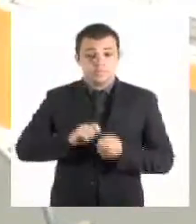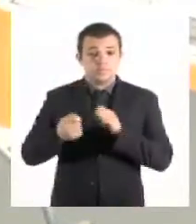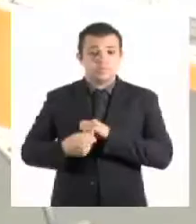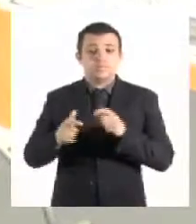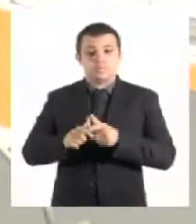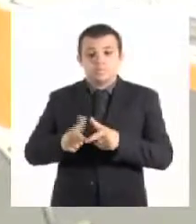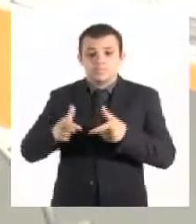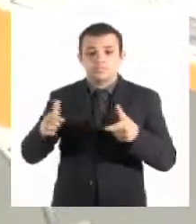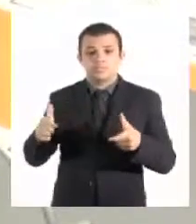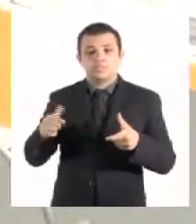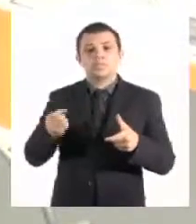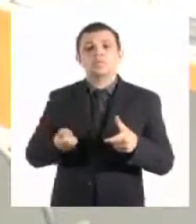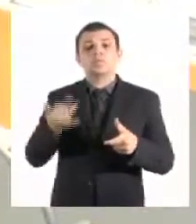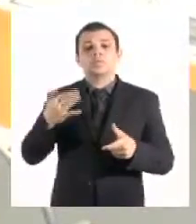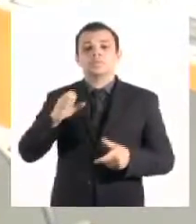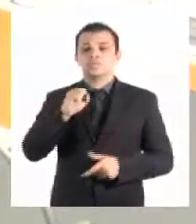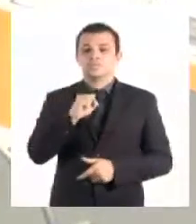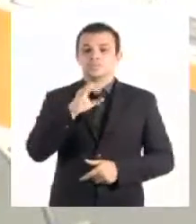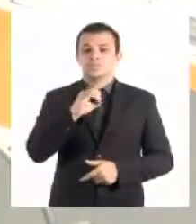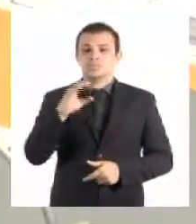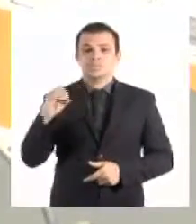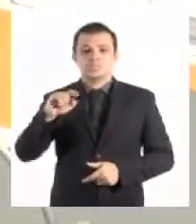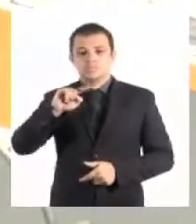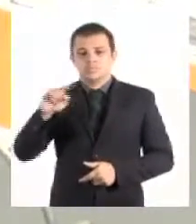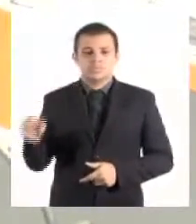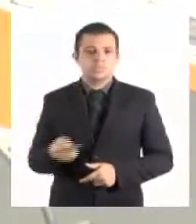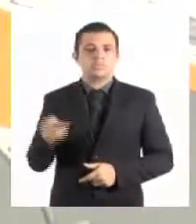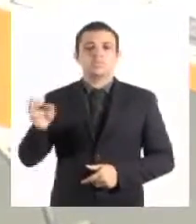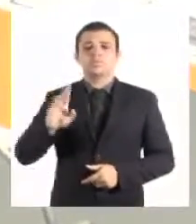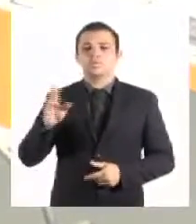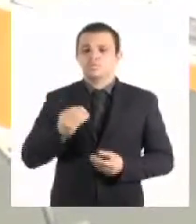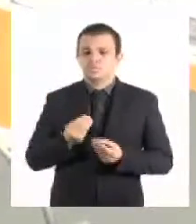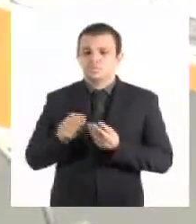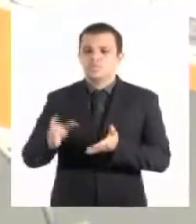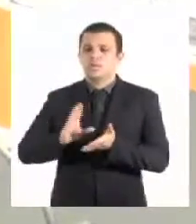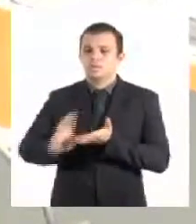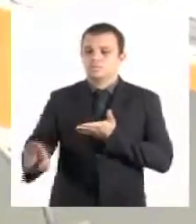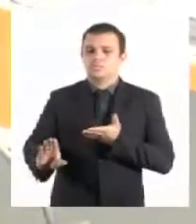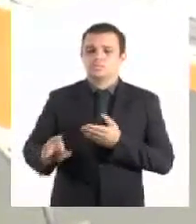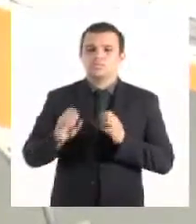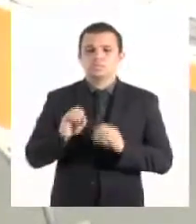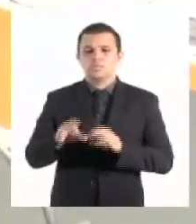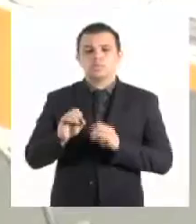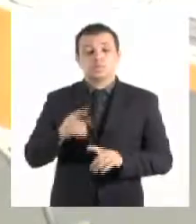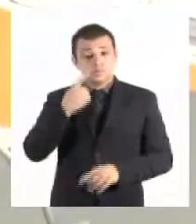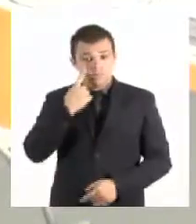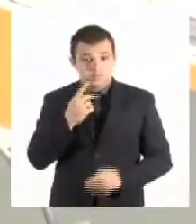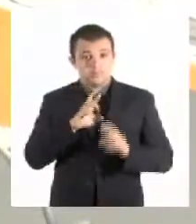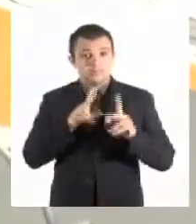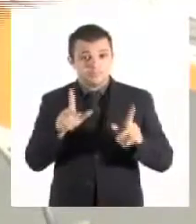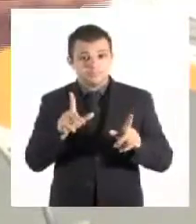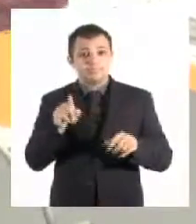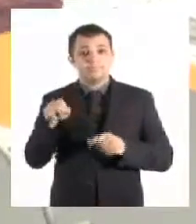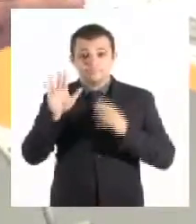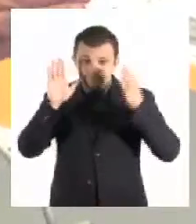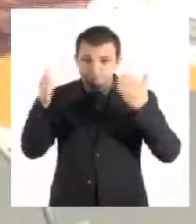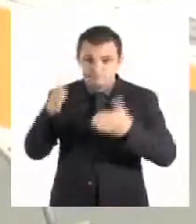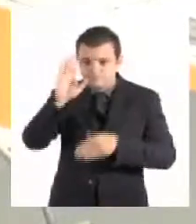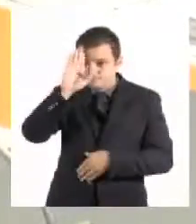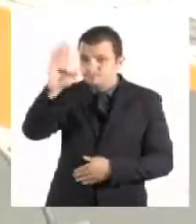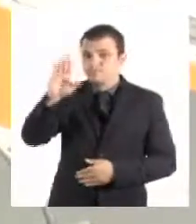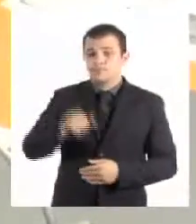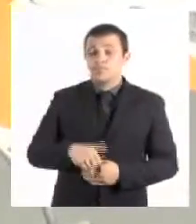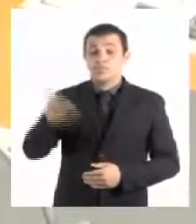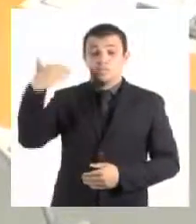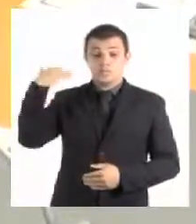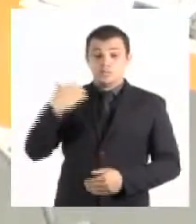educação para 800 milhões de reais. Olha o que é prioridade no governo. Antes eram 60